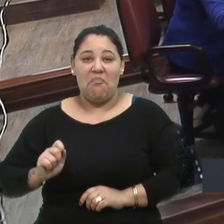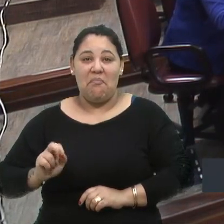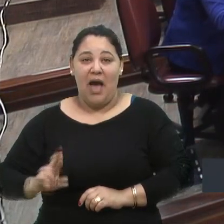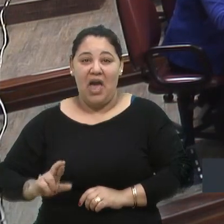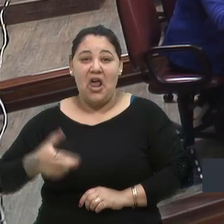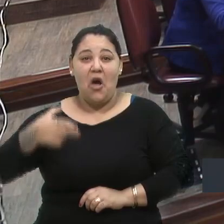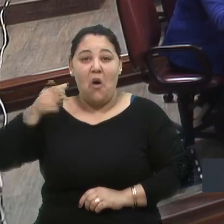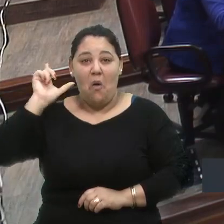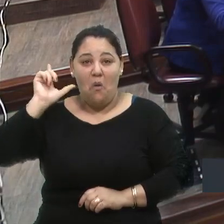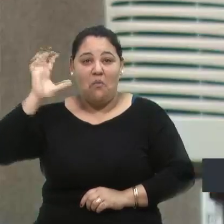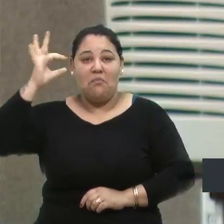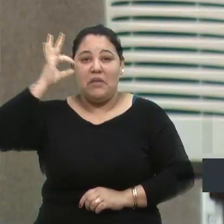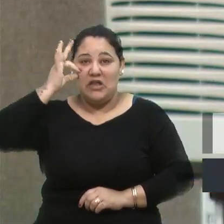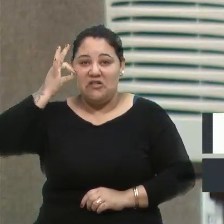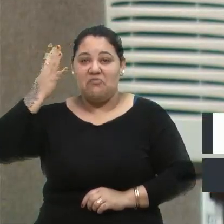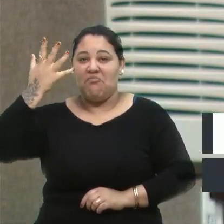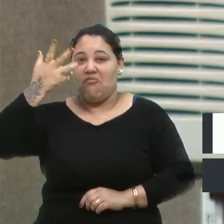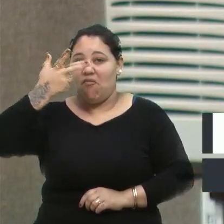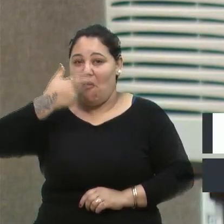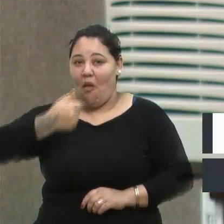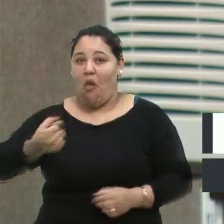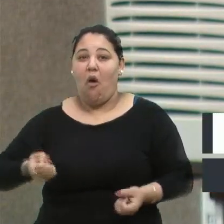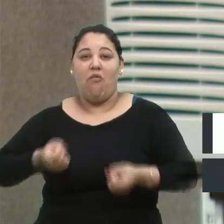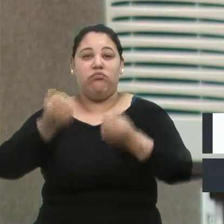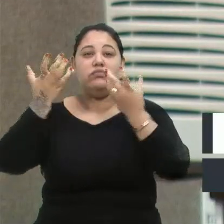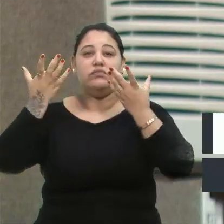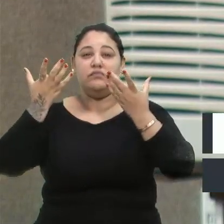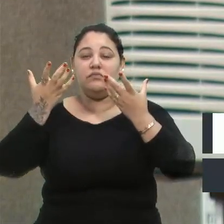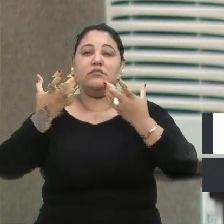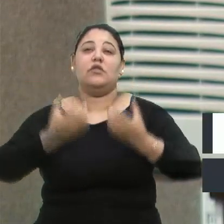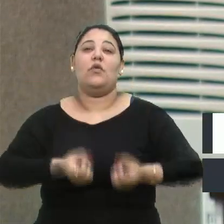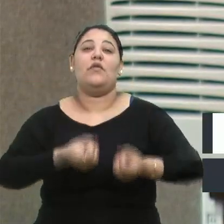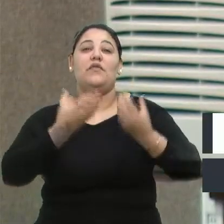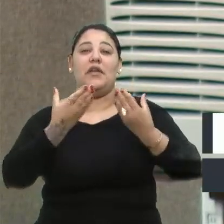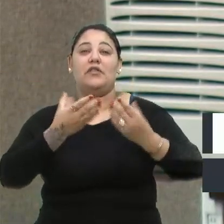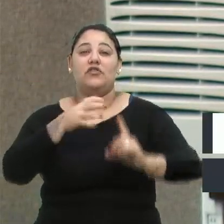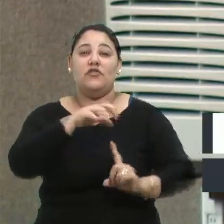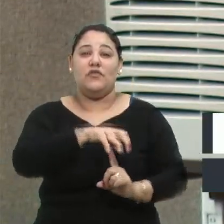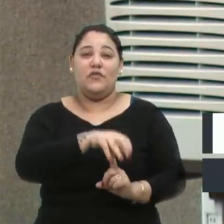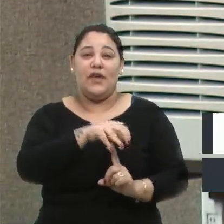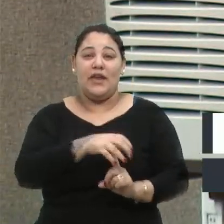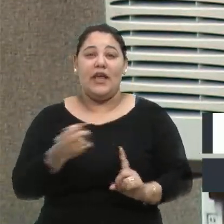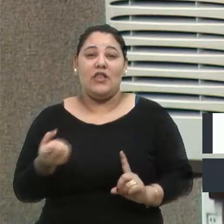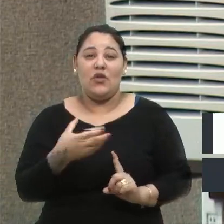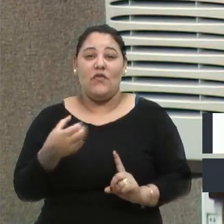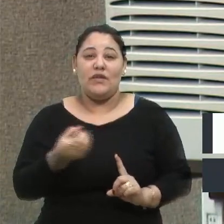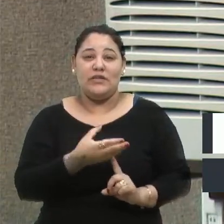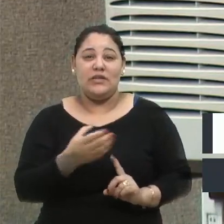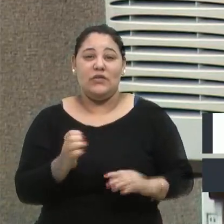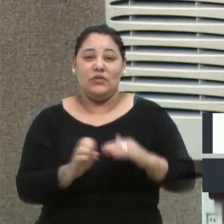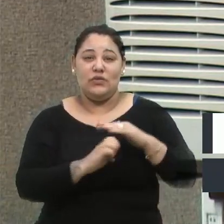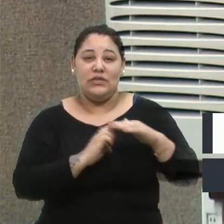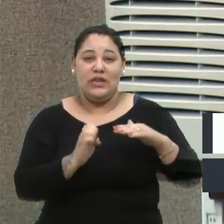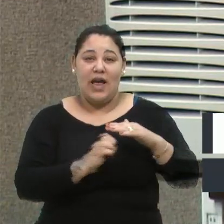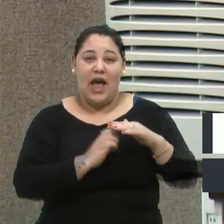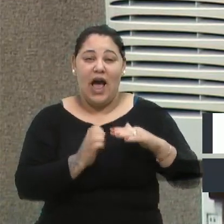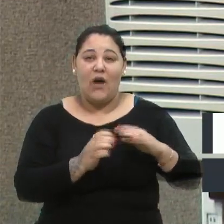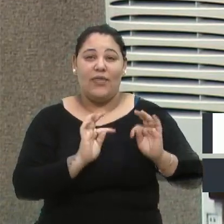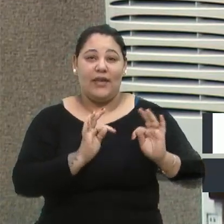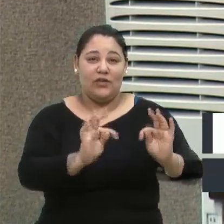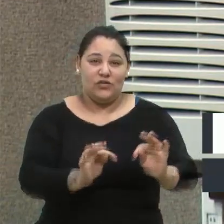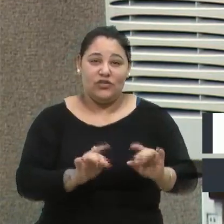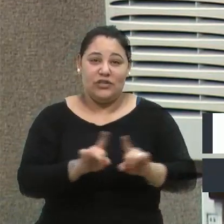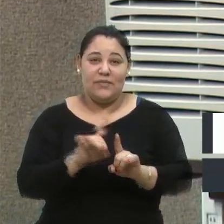evento, um evento que trata, né, de feira de inovação industrial, de tendências,